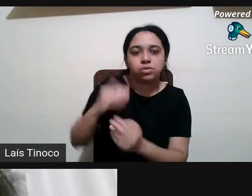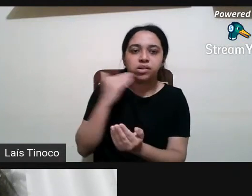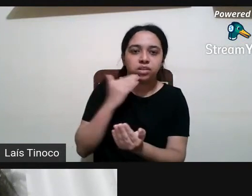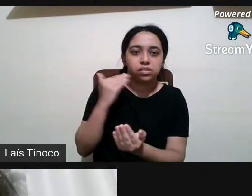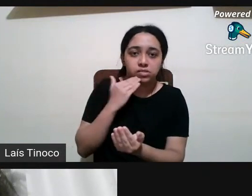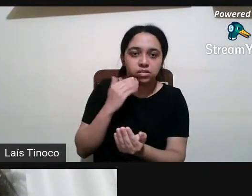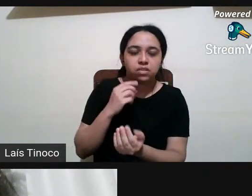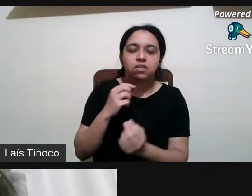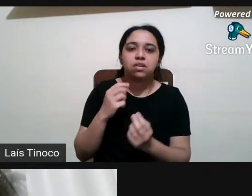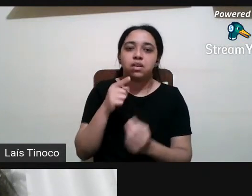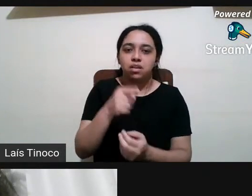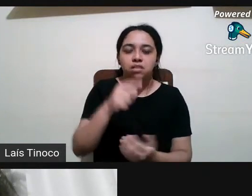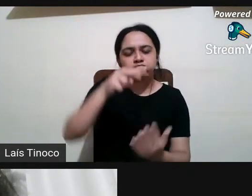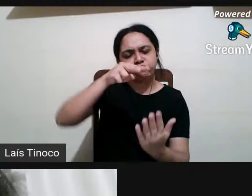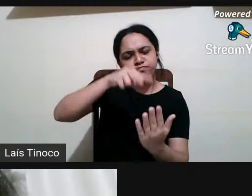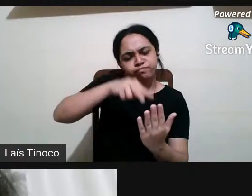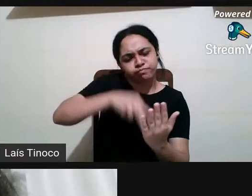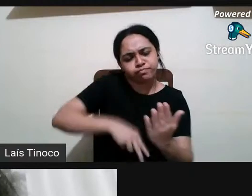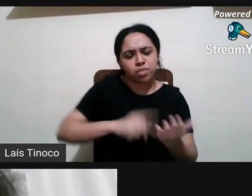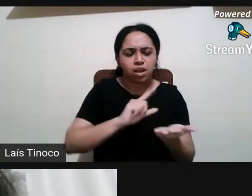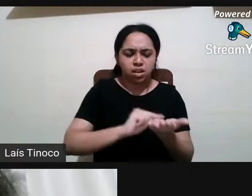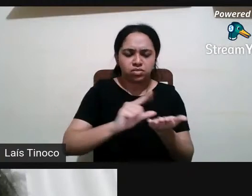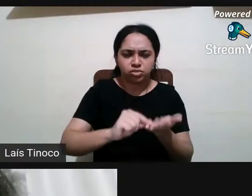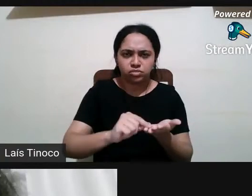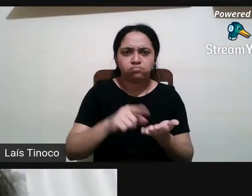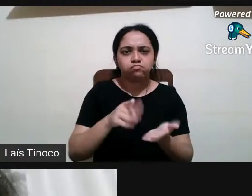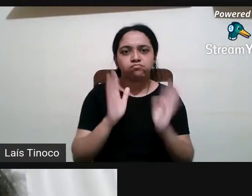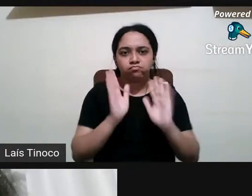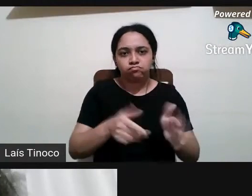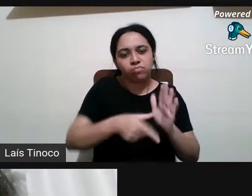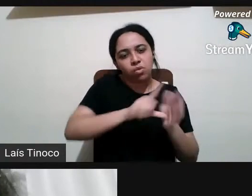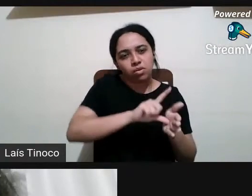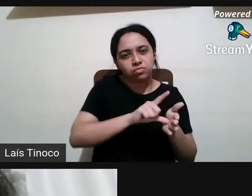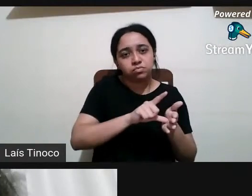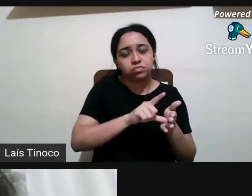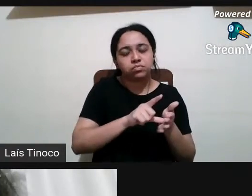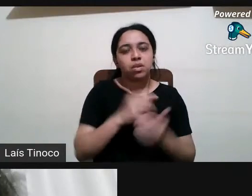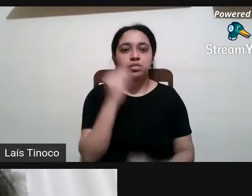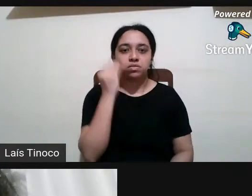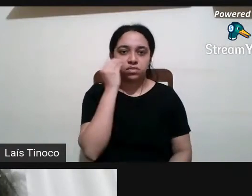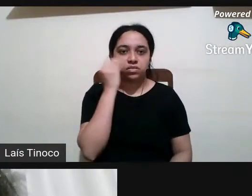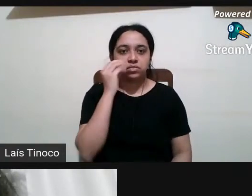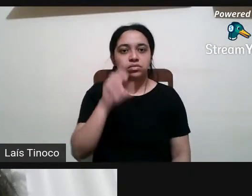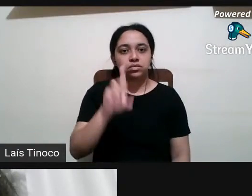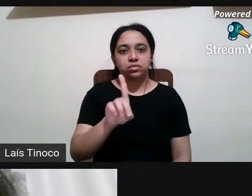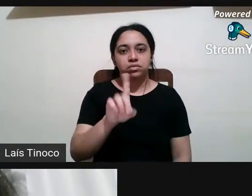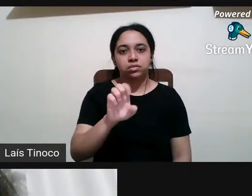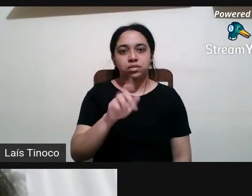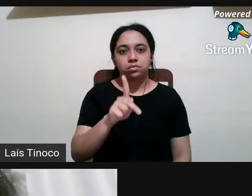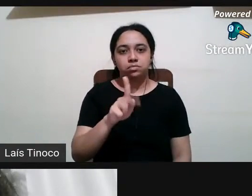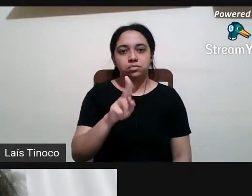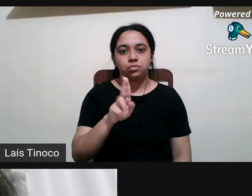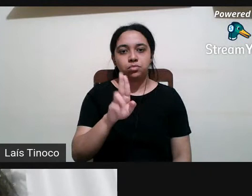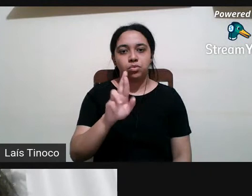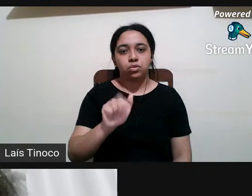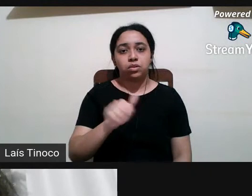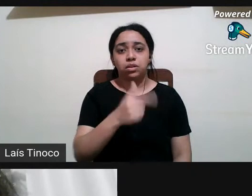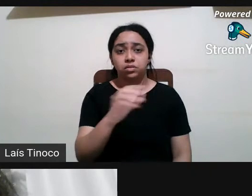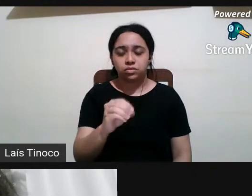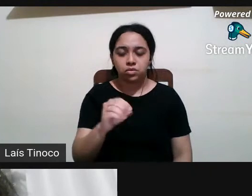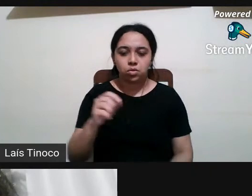nas minhas lidas de artigo, existem artigos que fazem teste de depuração, né, para que, em um determinado período, aquela